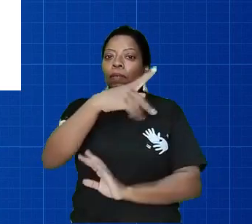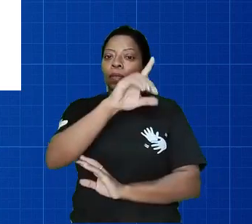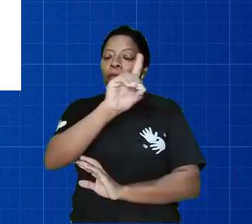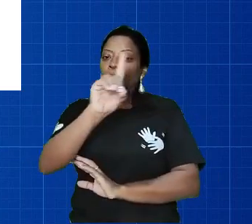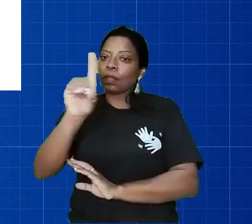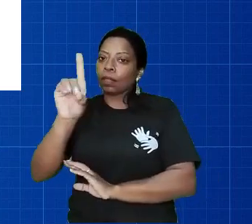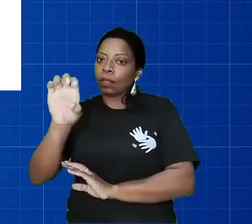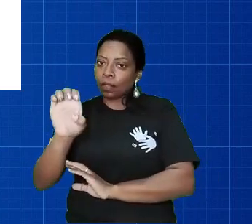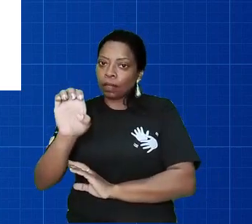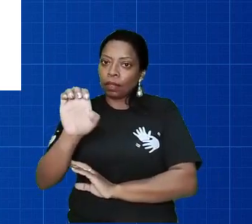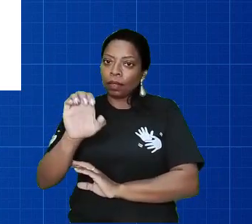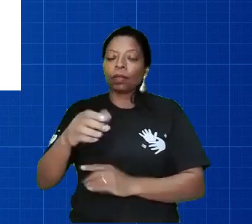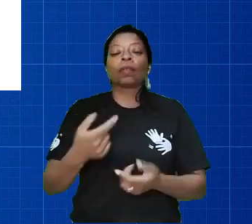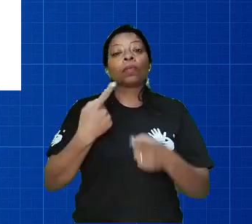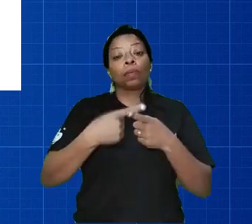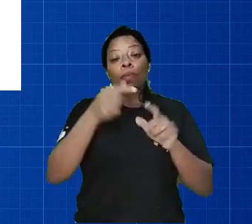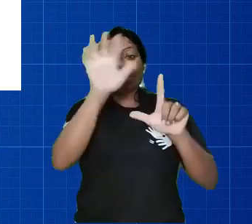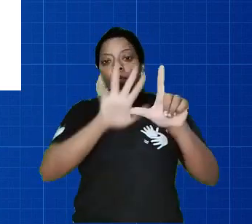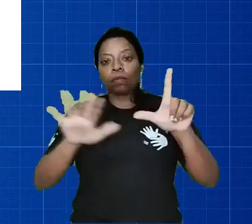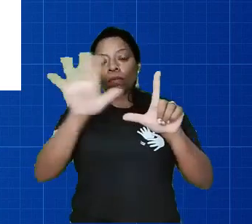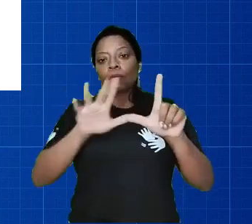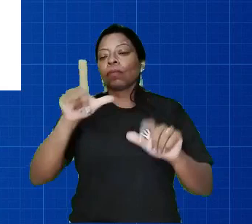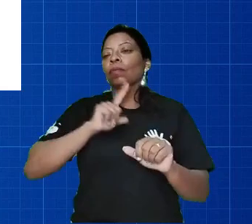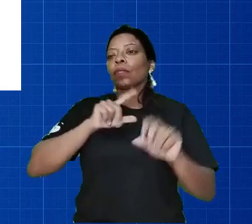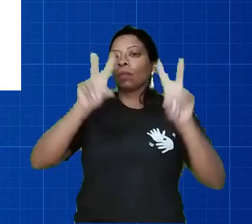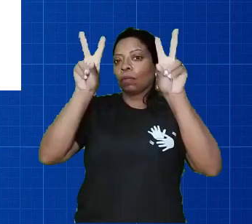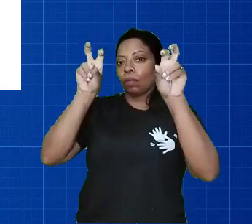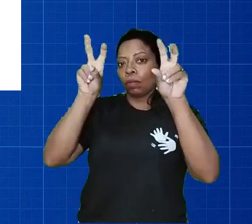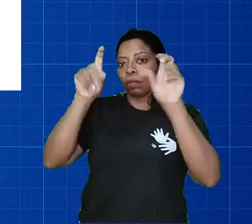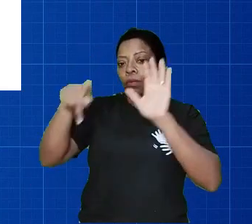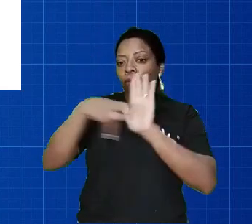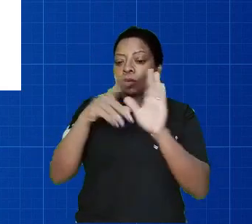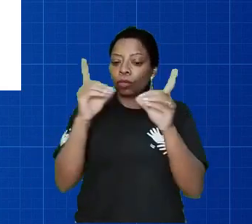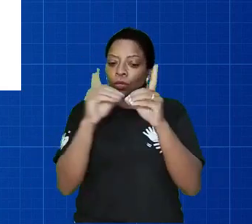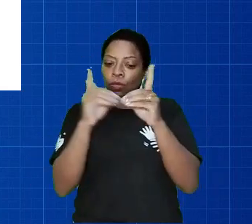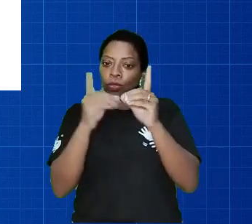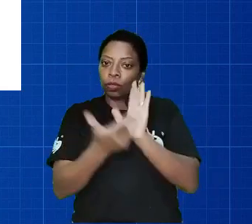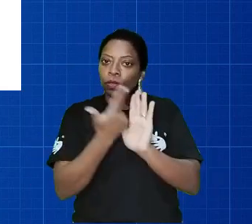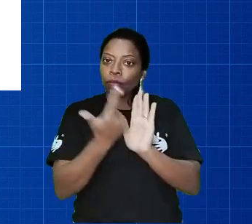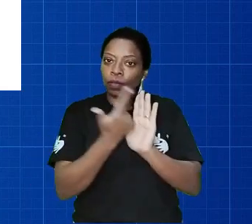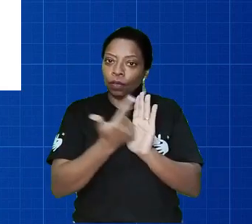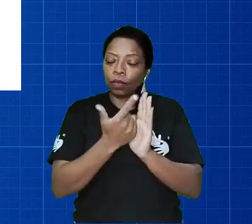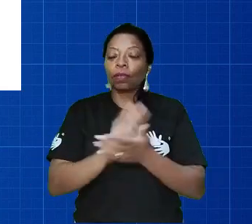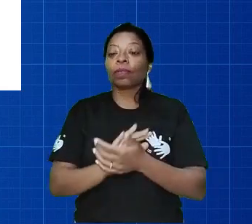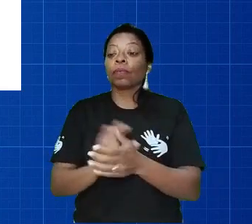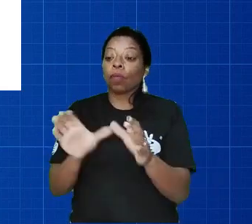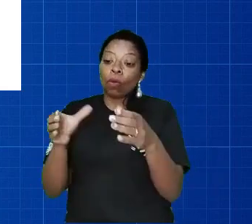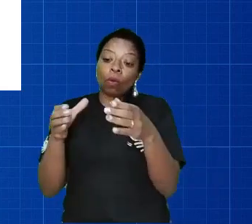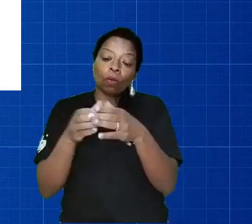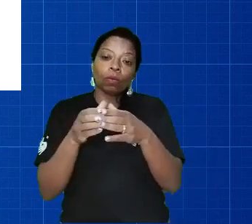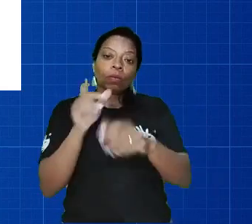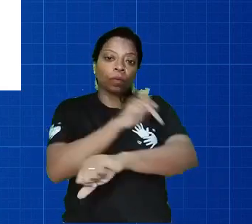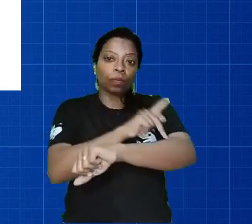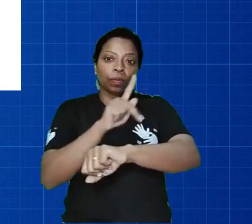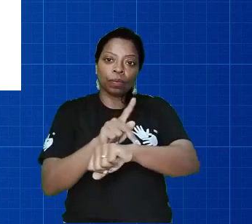Então, ele funciona basicamente com a disponibilização de alguns títulos didáticos. A equipe pedagógica e